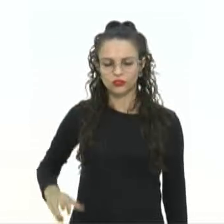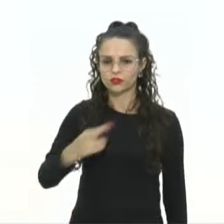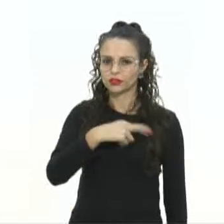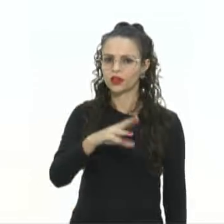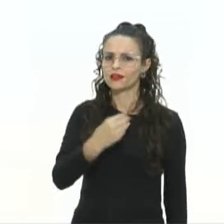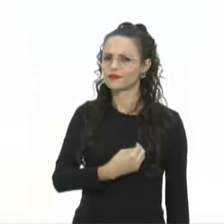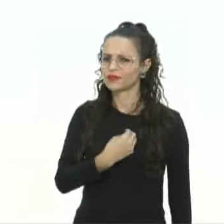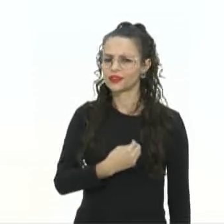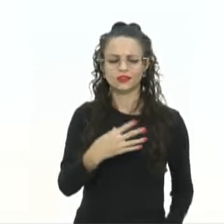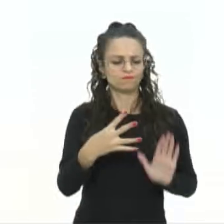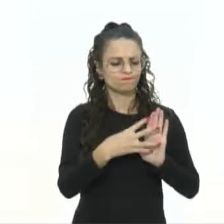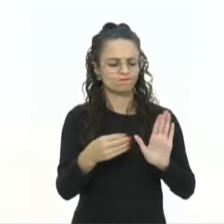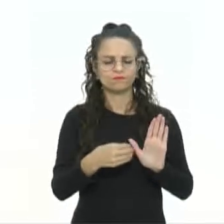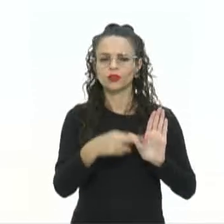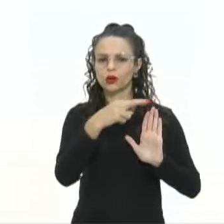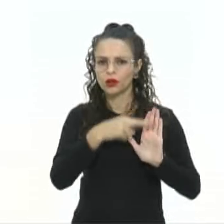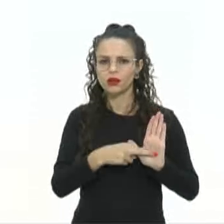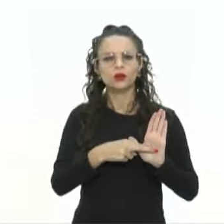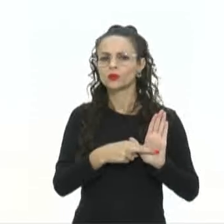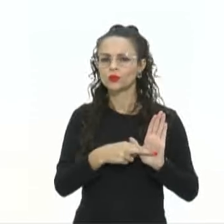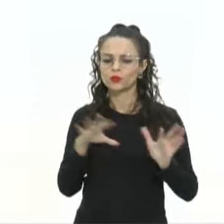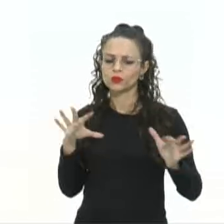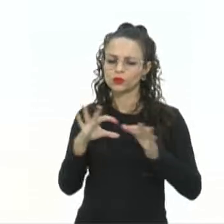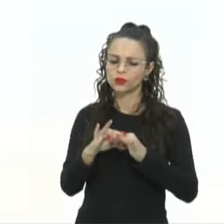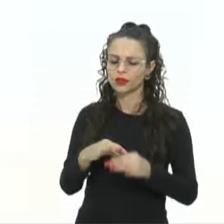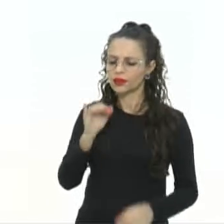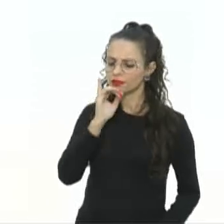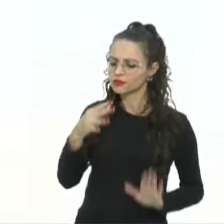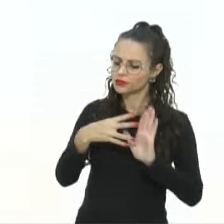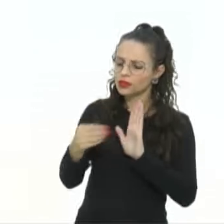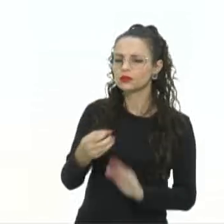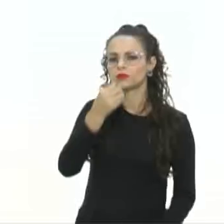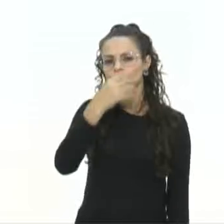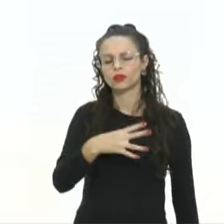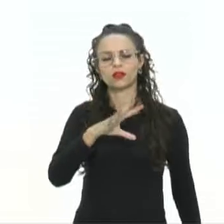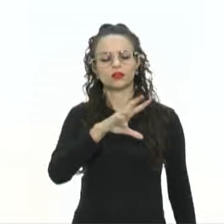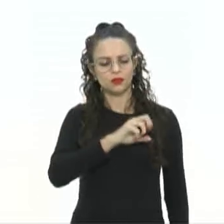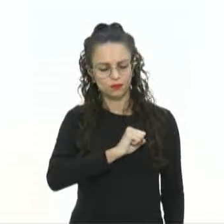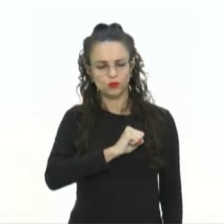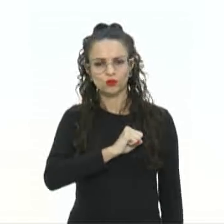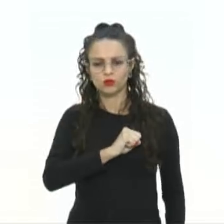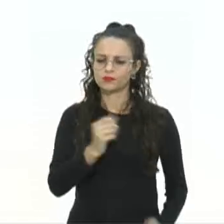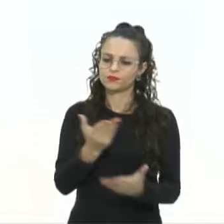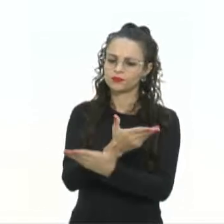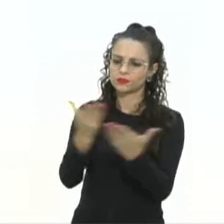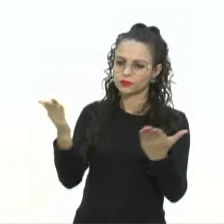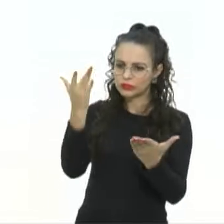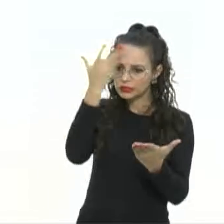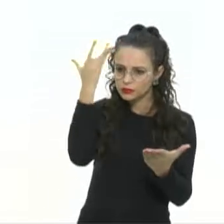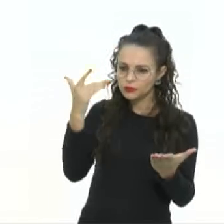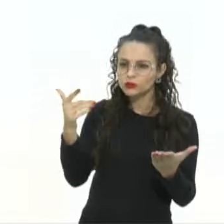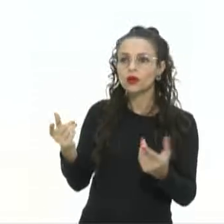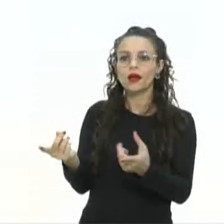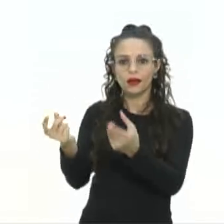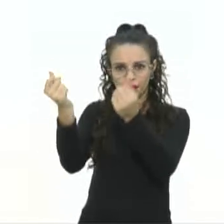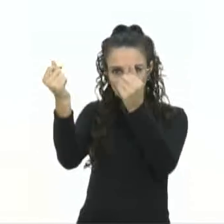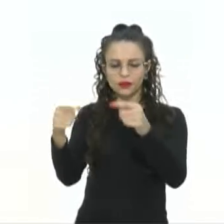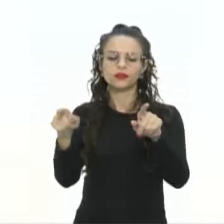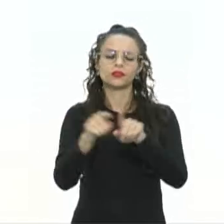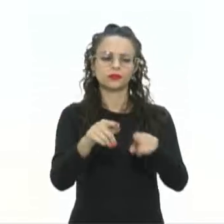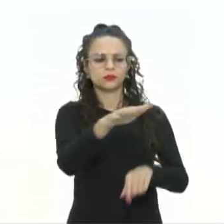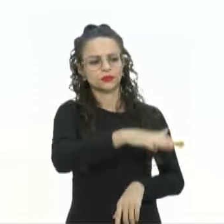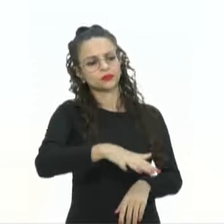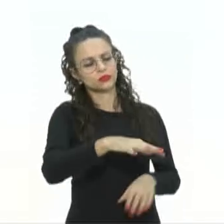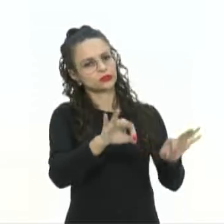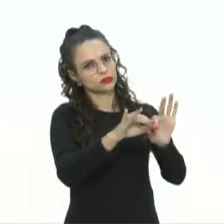vida exemplar. Sua doutrina era baseada em seu exemplo de bondade e amor para as pessoas, tanto as mais ricas quanto as